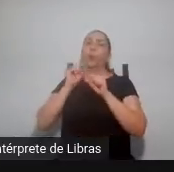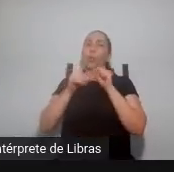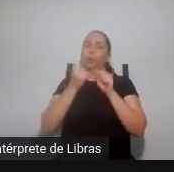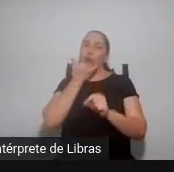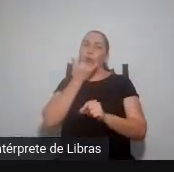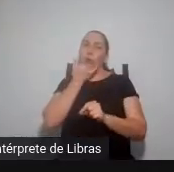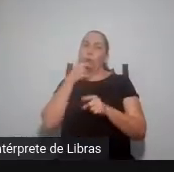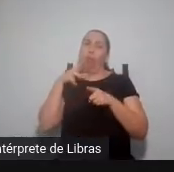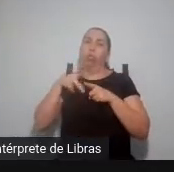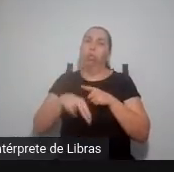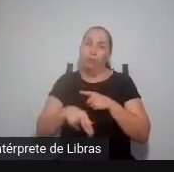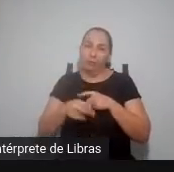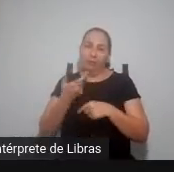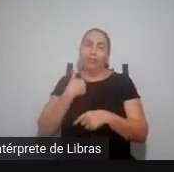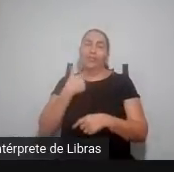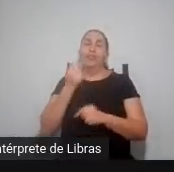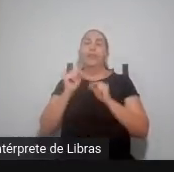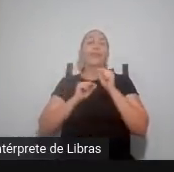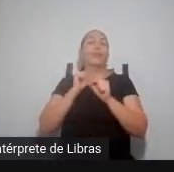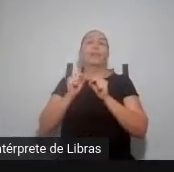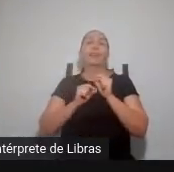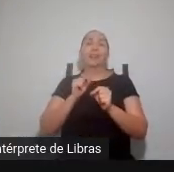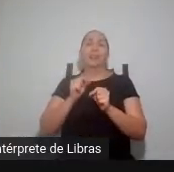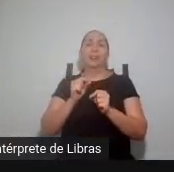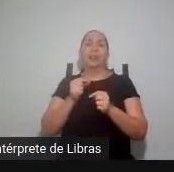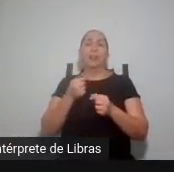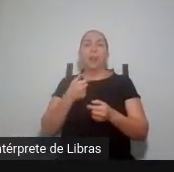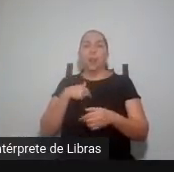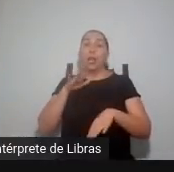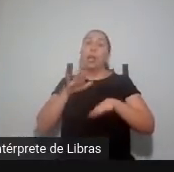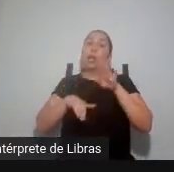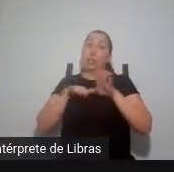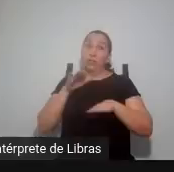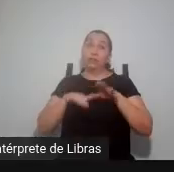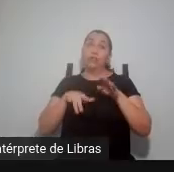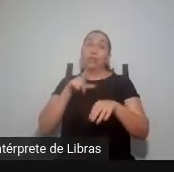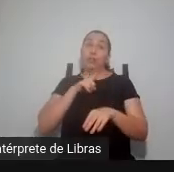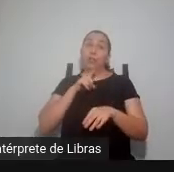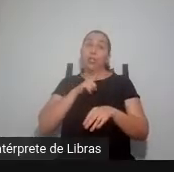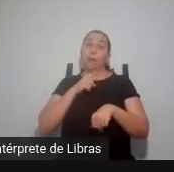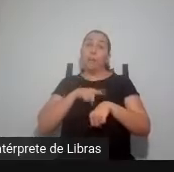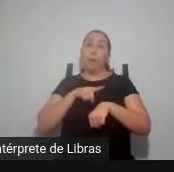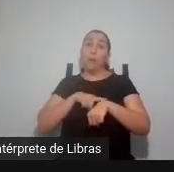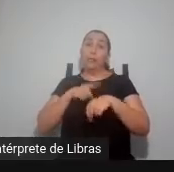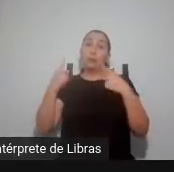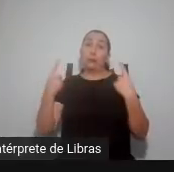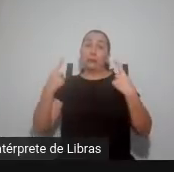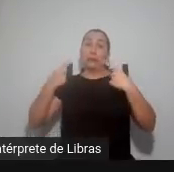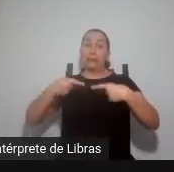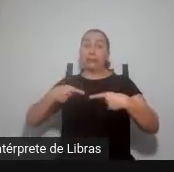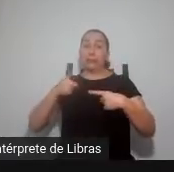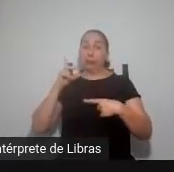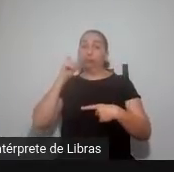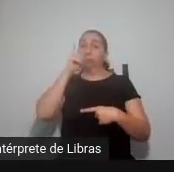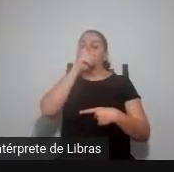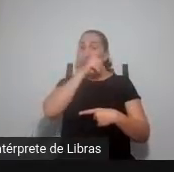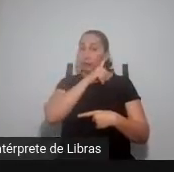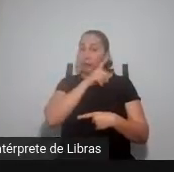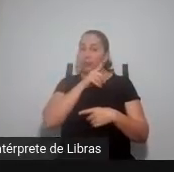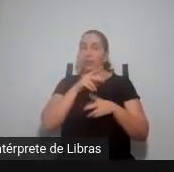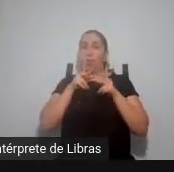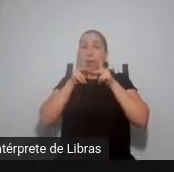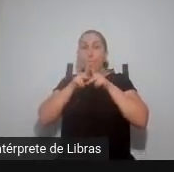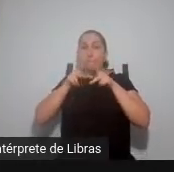aí de tensão com as famílias. Então, as professoras, nós combinamos que os